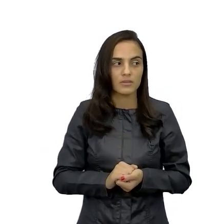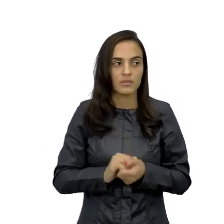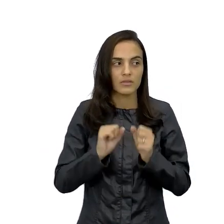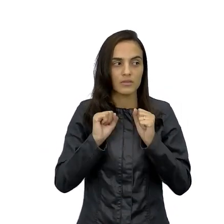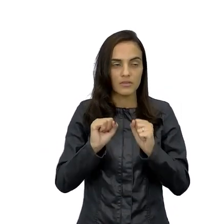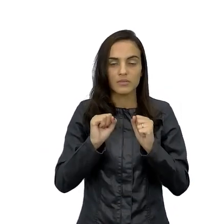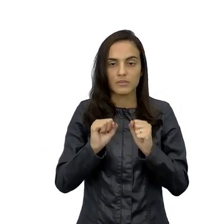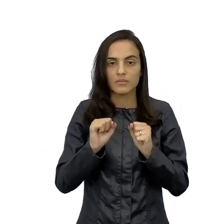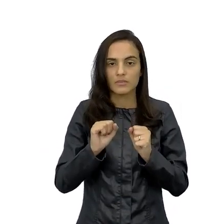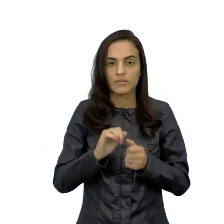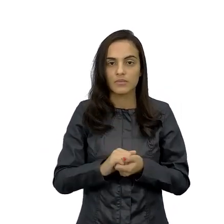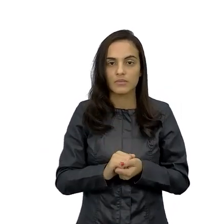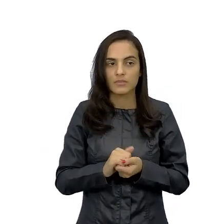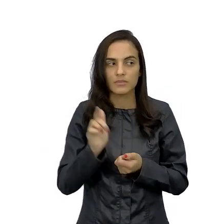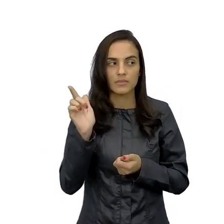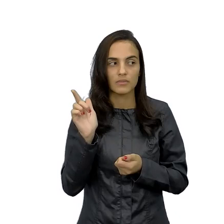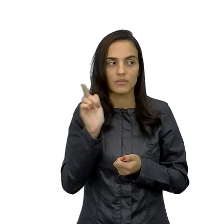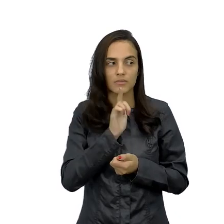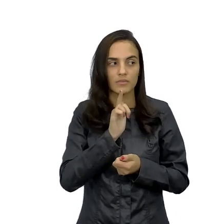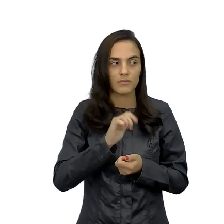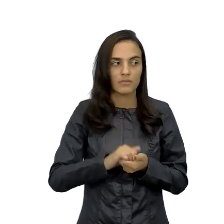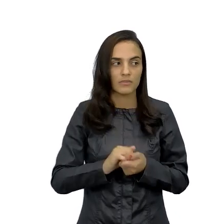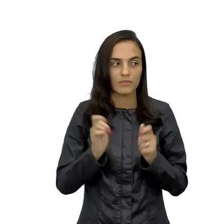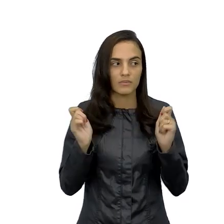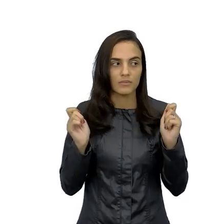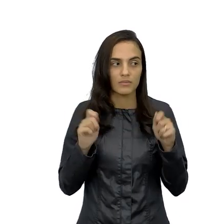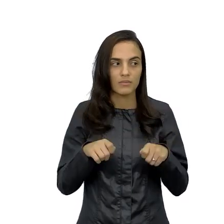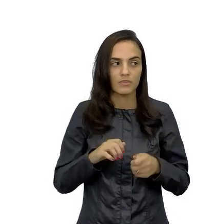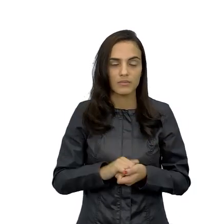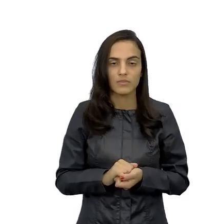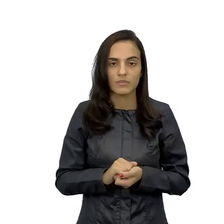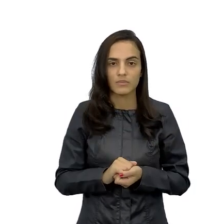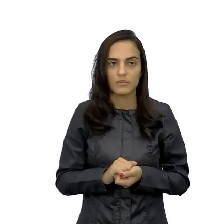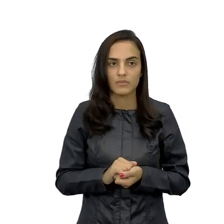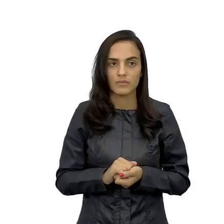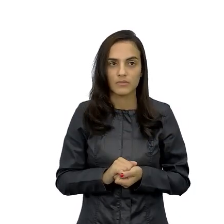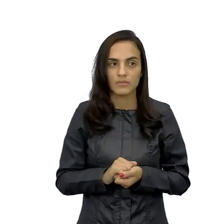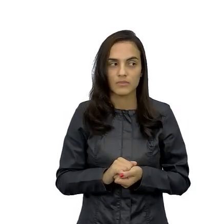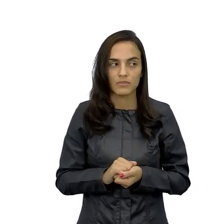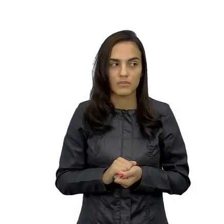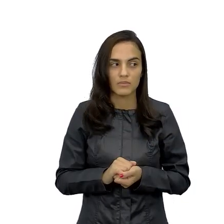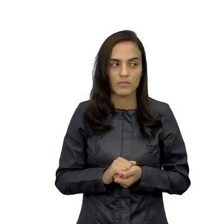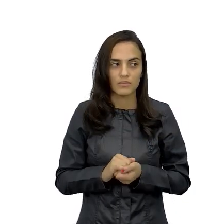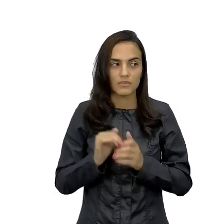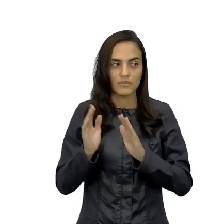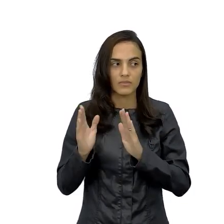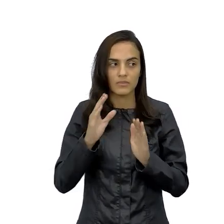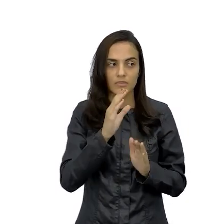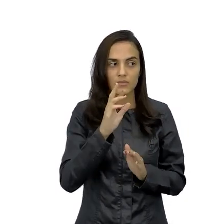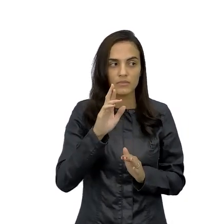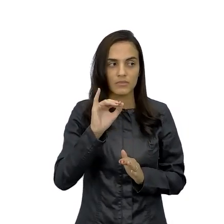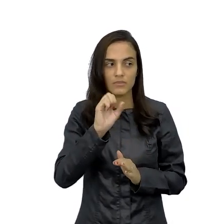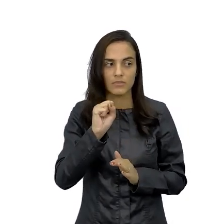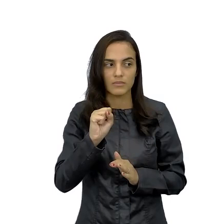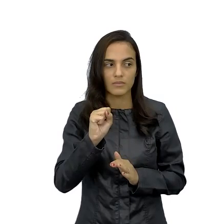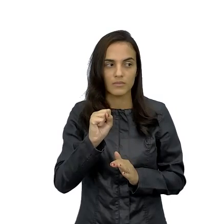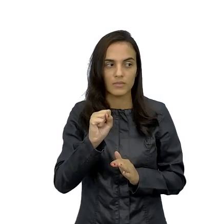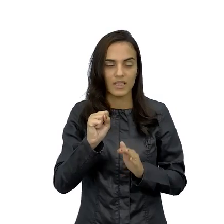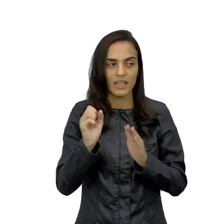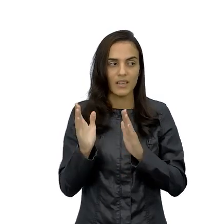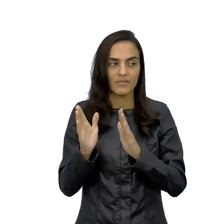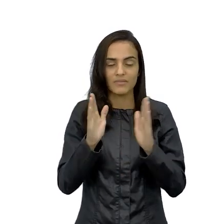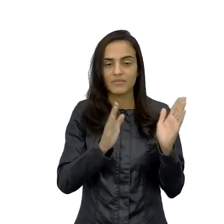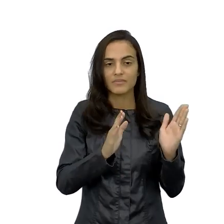poder conseguir obter uma hora cheia. Tá? Cris, eu passo para você, eu sei que eu ultrapassei um pouquinho a